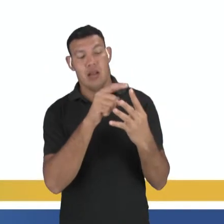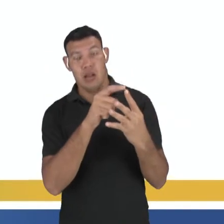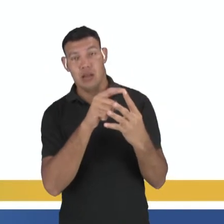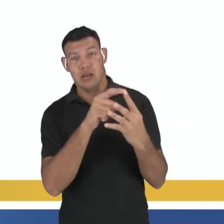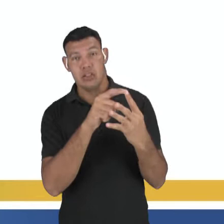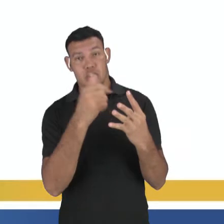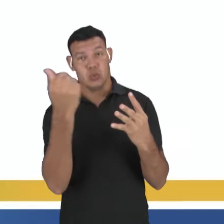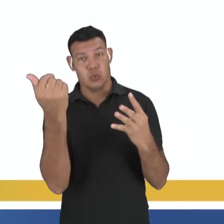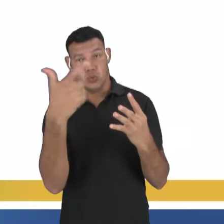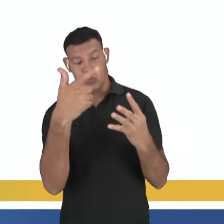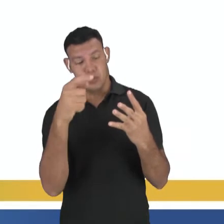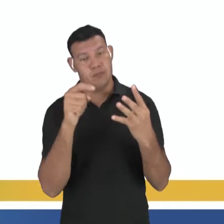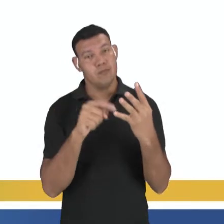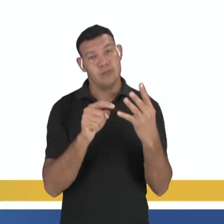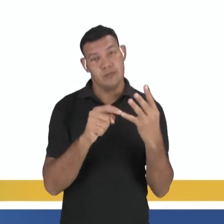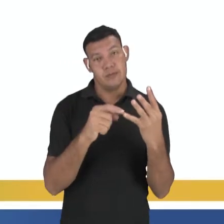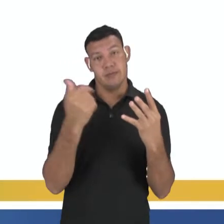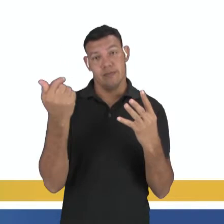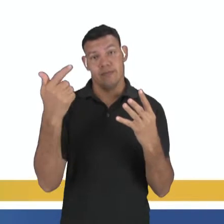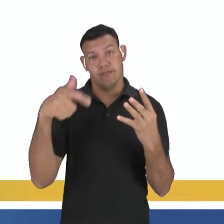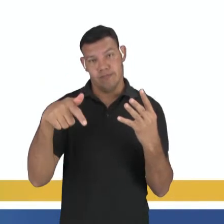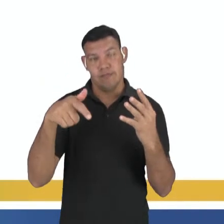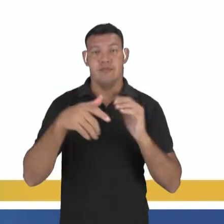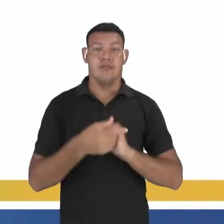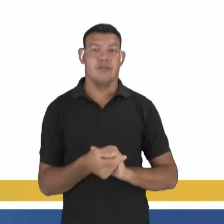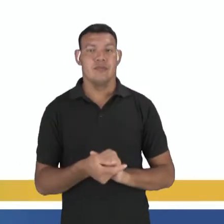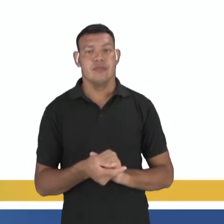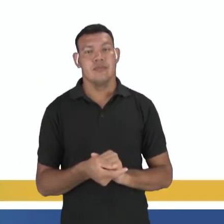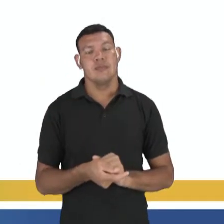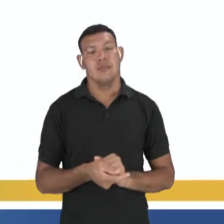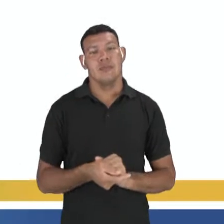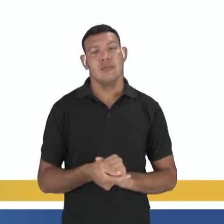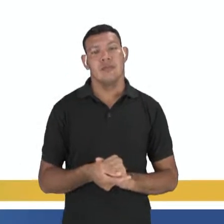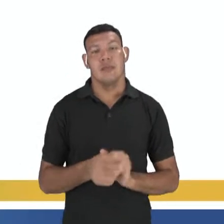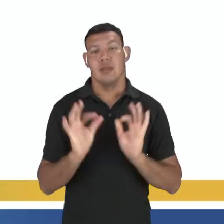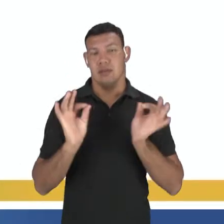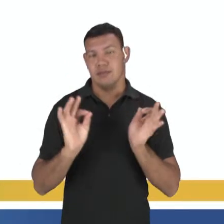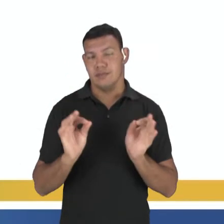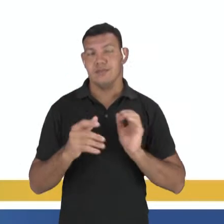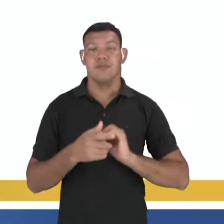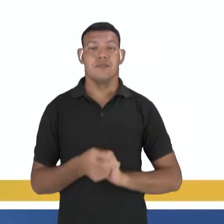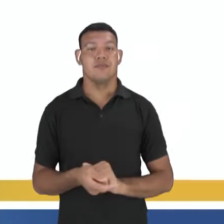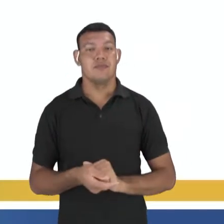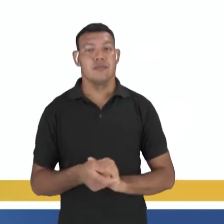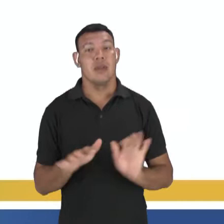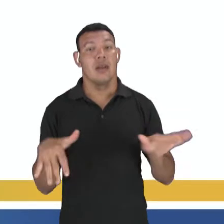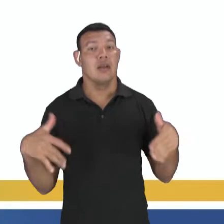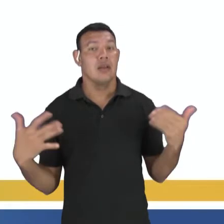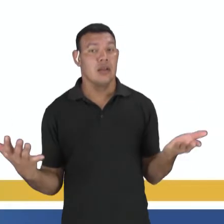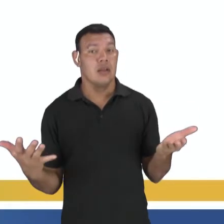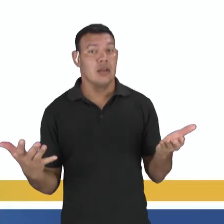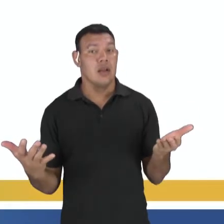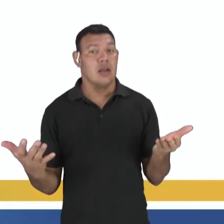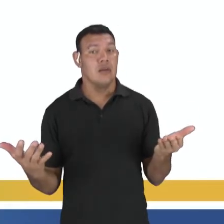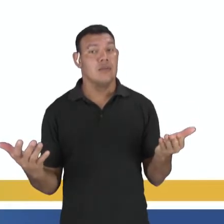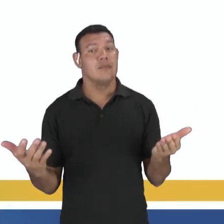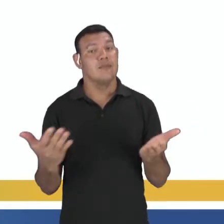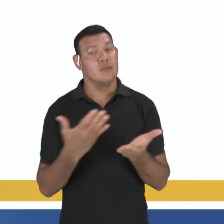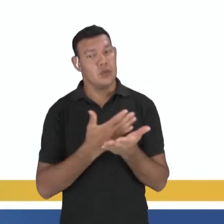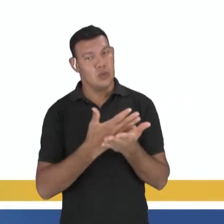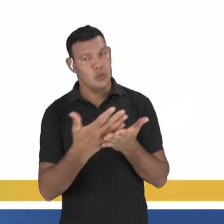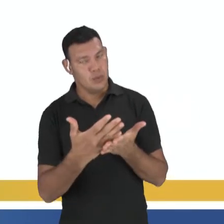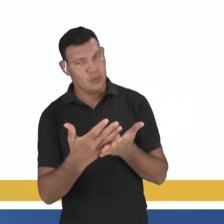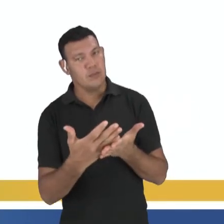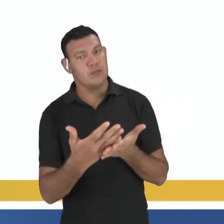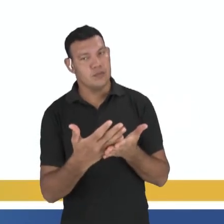outro de 12, e eles são distantes, essas idades. Certinho? Então agora vamos iniciar a primeira